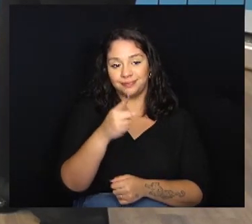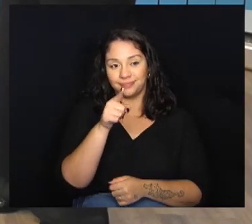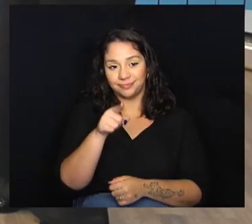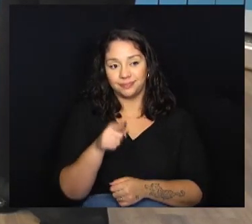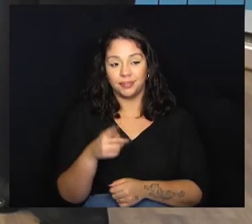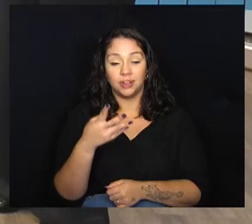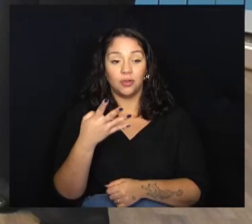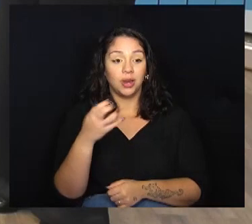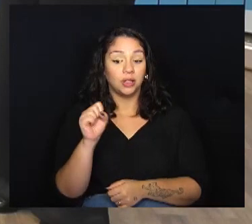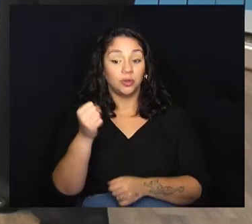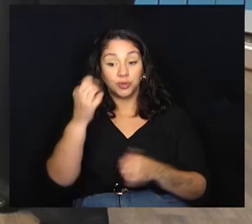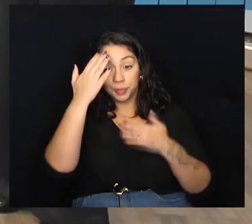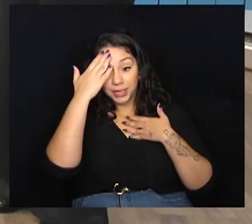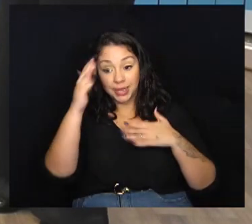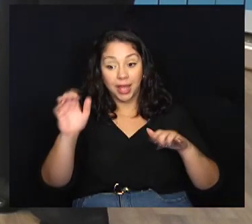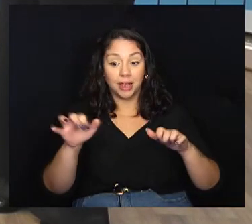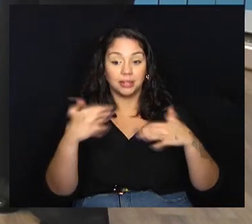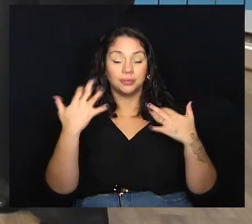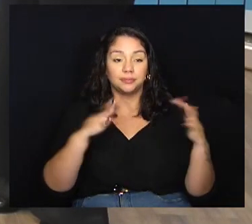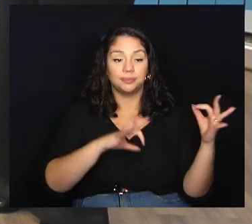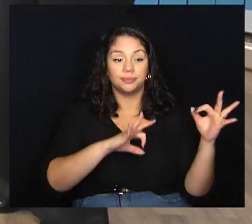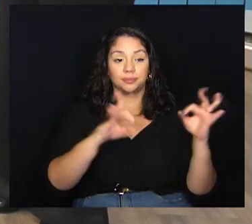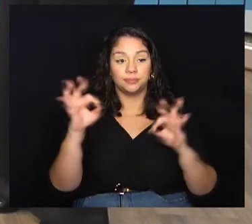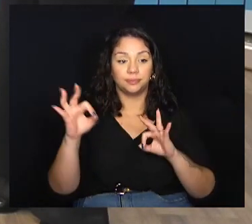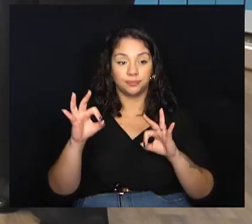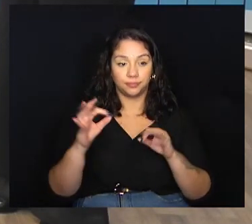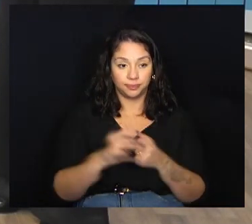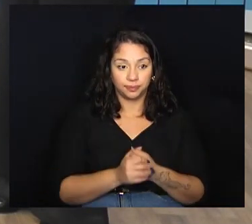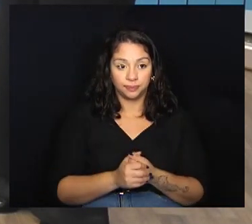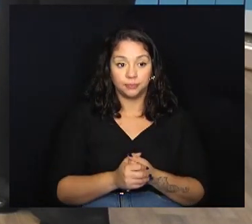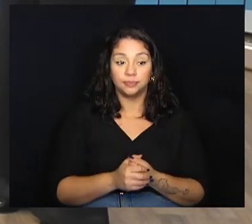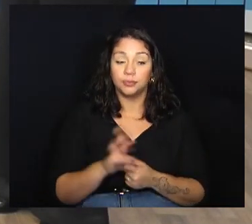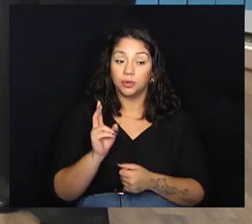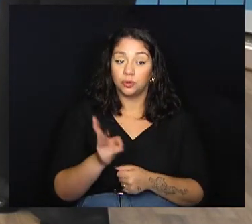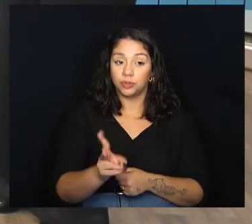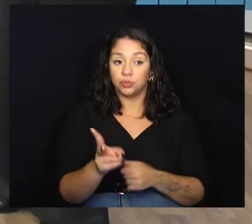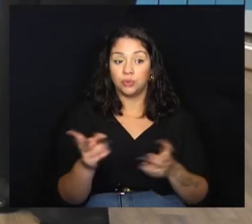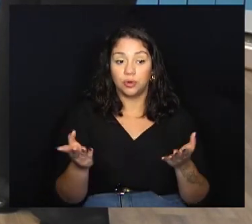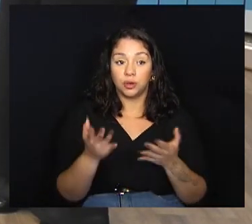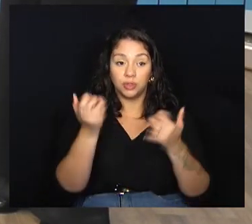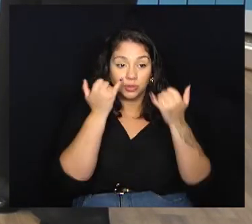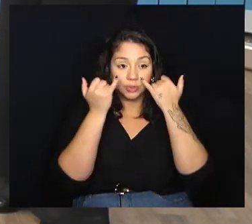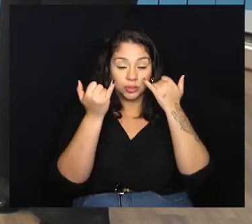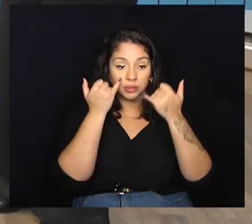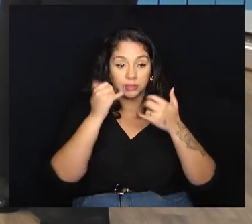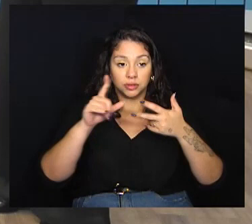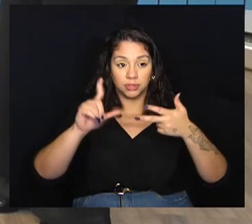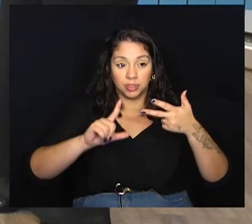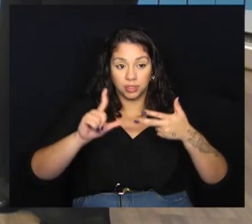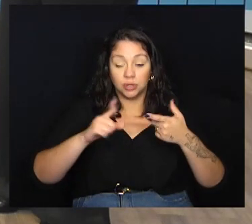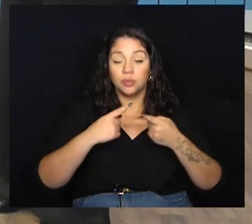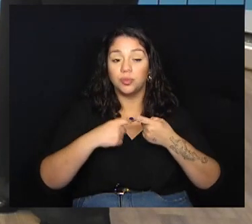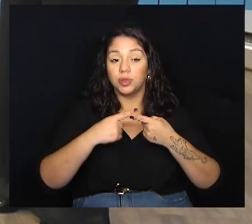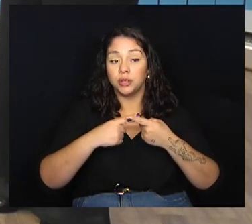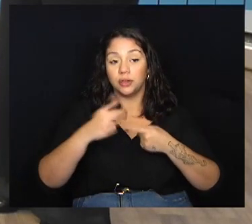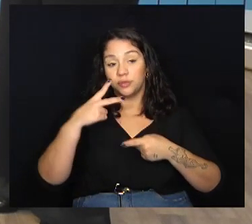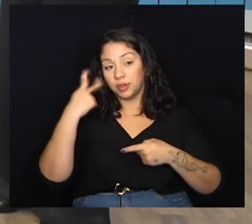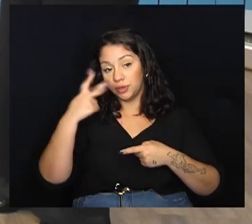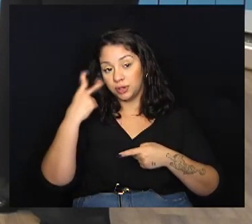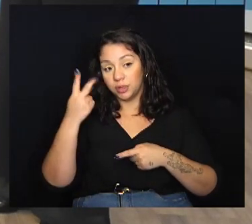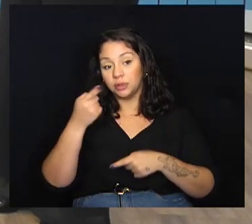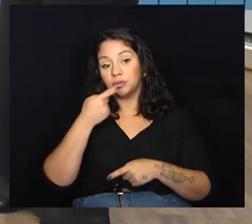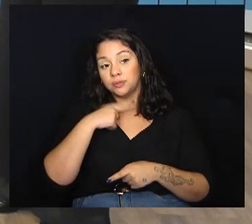12:48. Muito obrigado pela sua companhia, pela sua audiência. A gente segue aqui com as notícias do Legislativo, porque o vereador